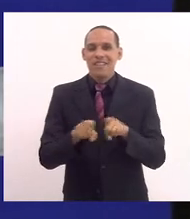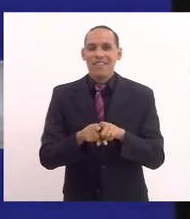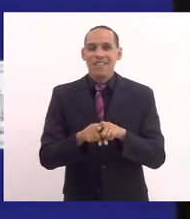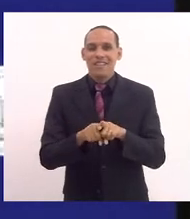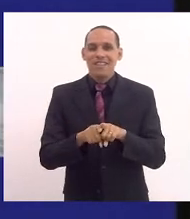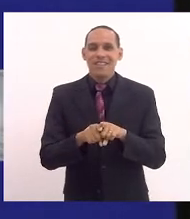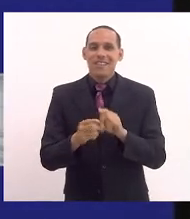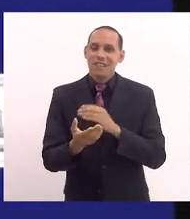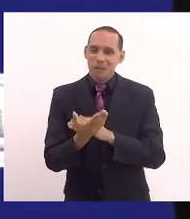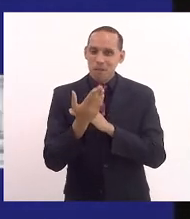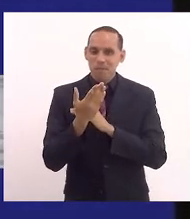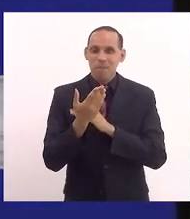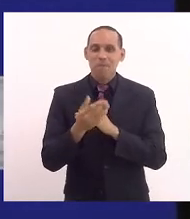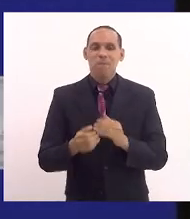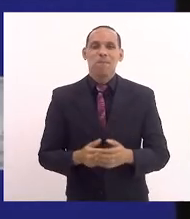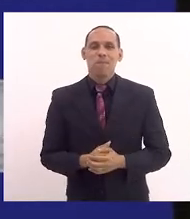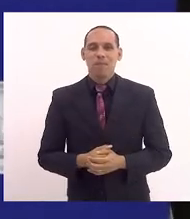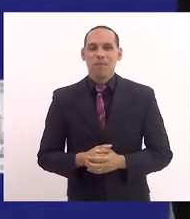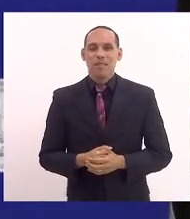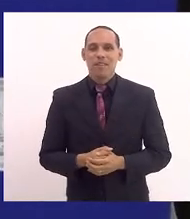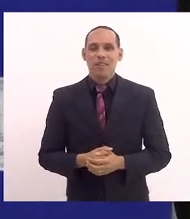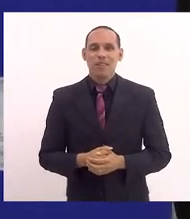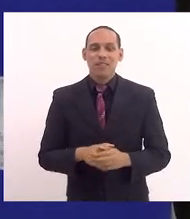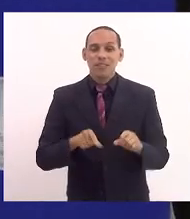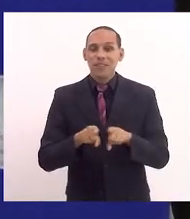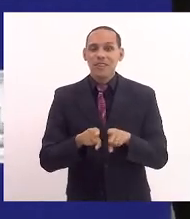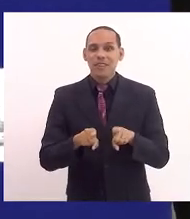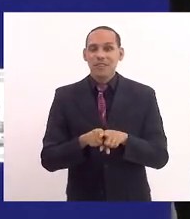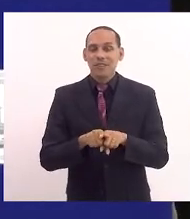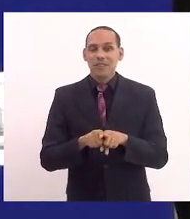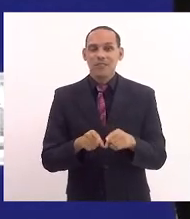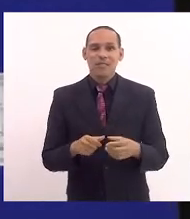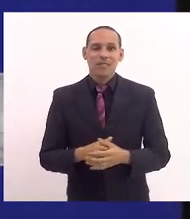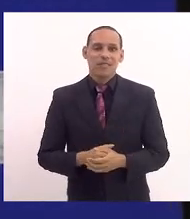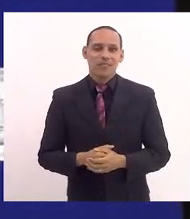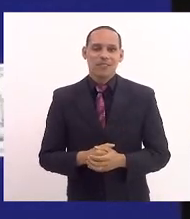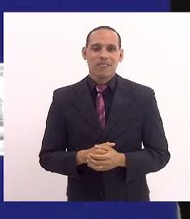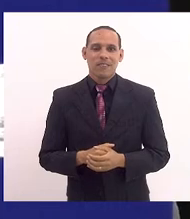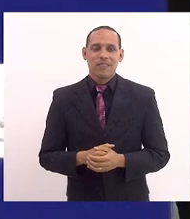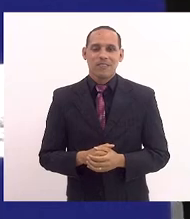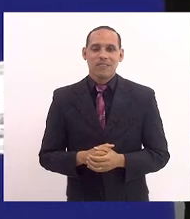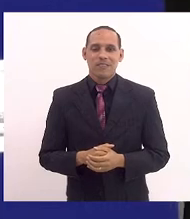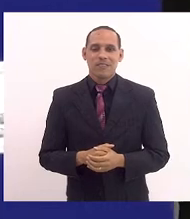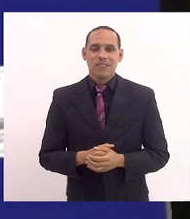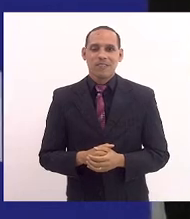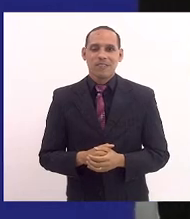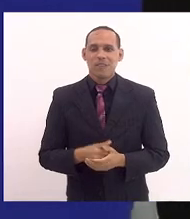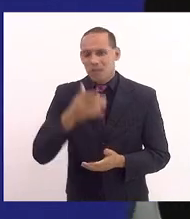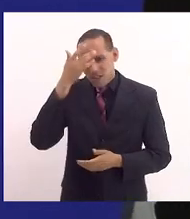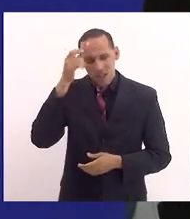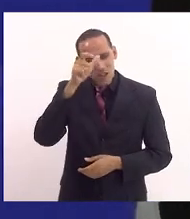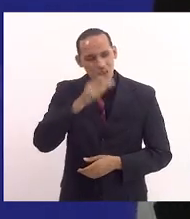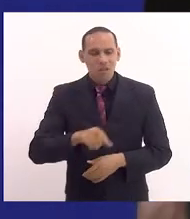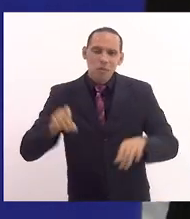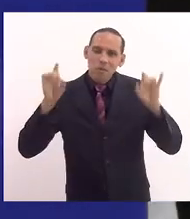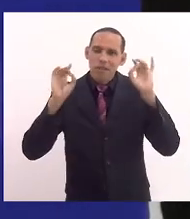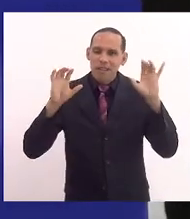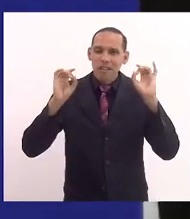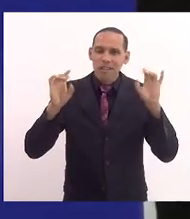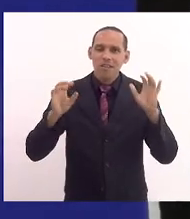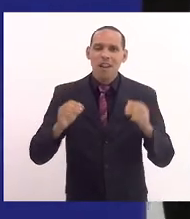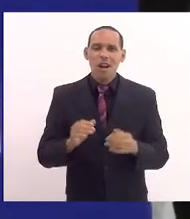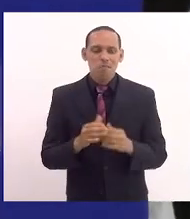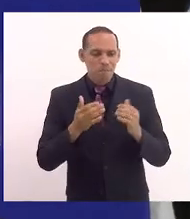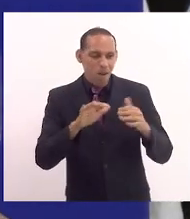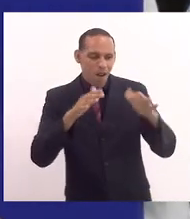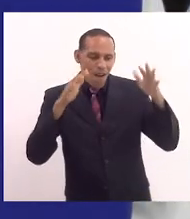mim. E também é um cara muito especial, um ser iluminado, que é